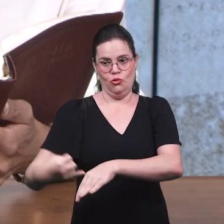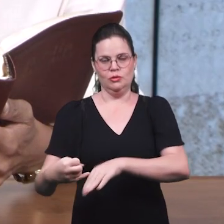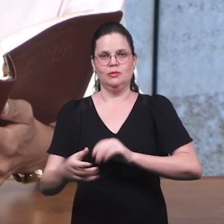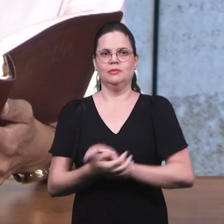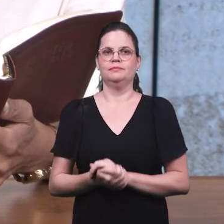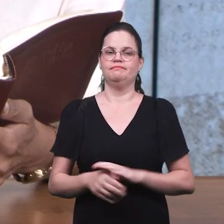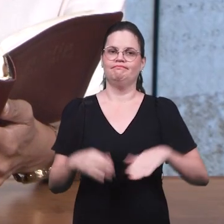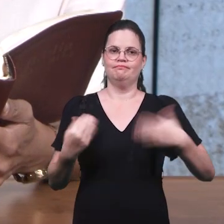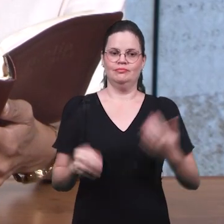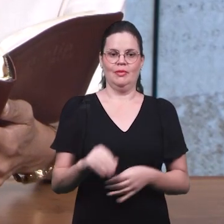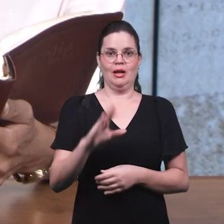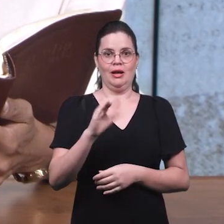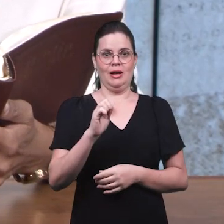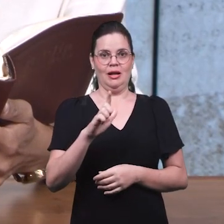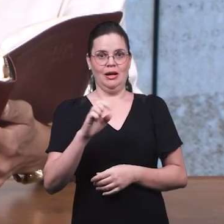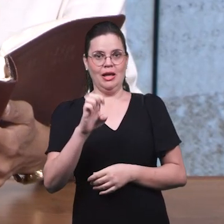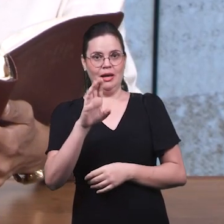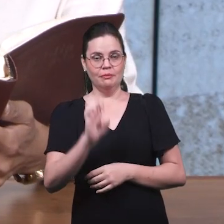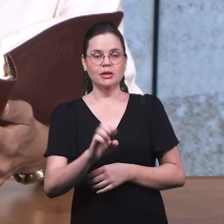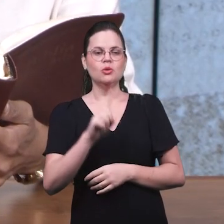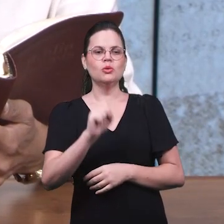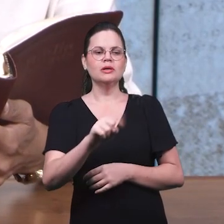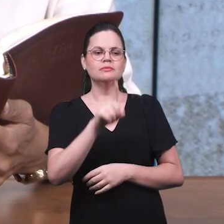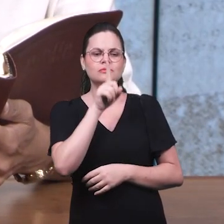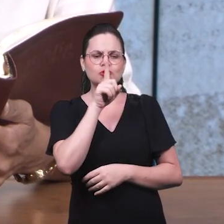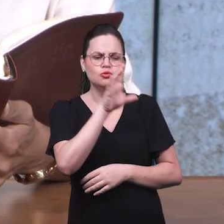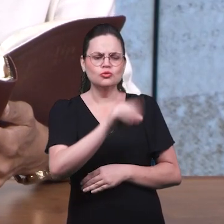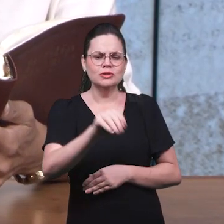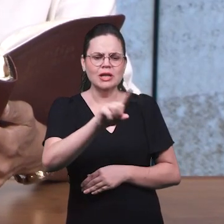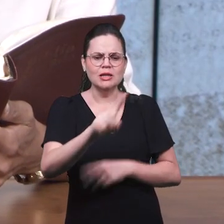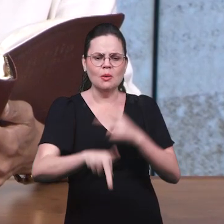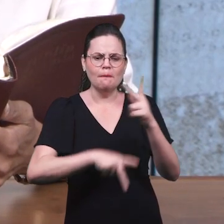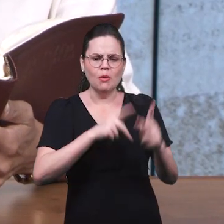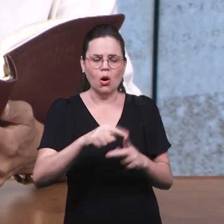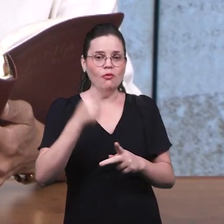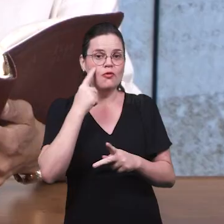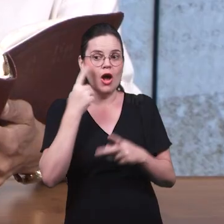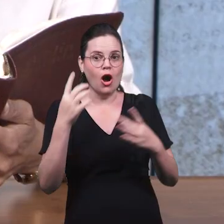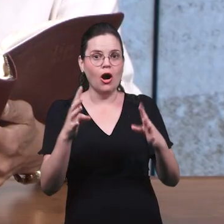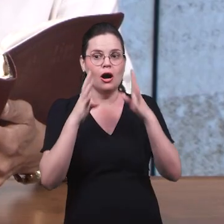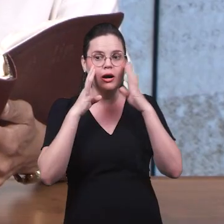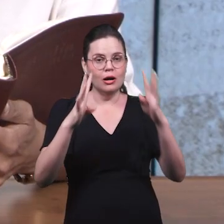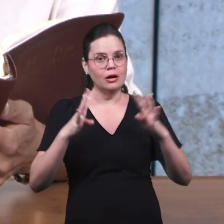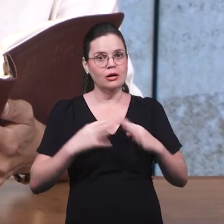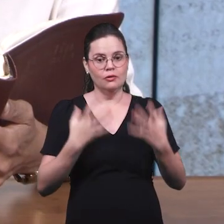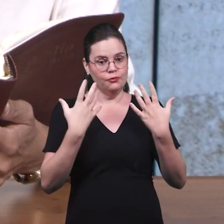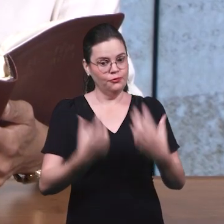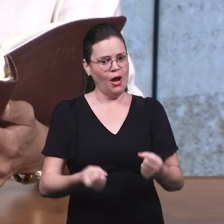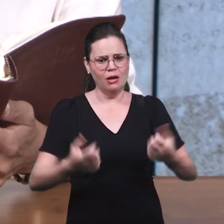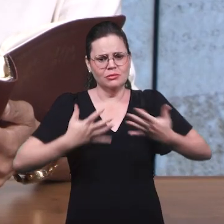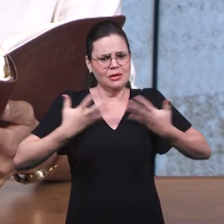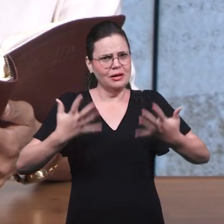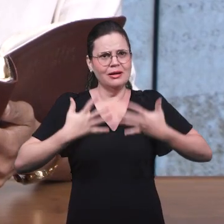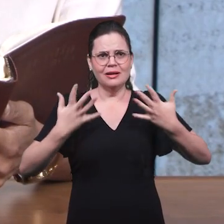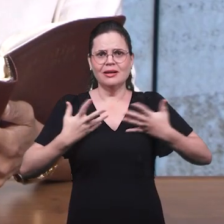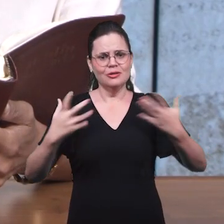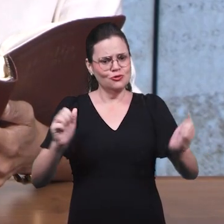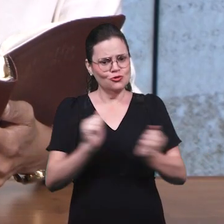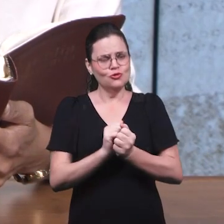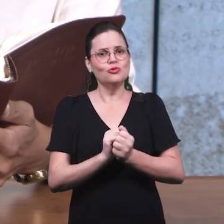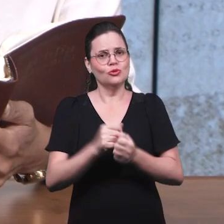Então Calebe fez calar o povo perante Moisés e disse: Subamos animosamente